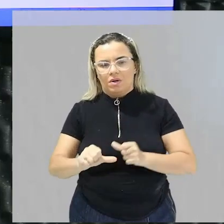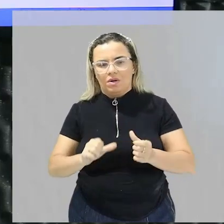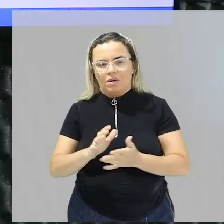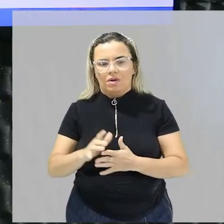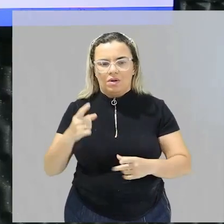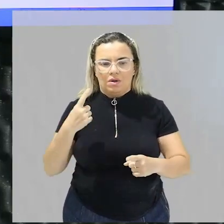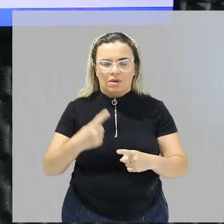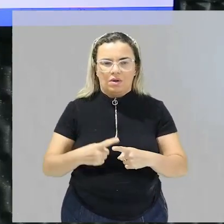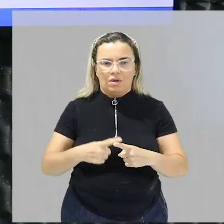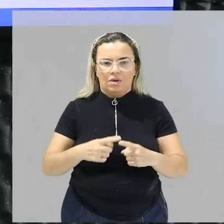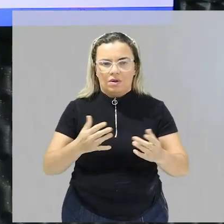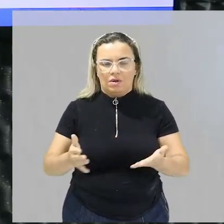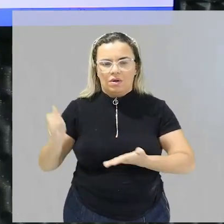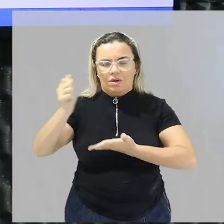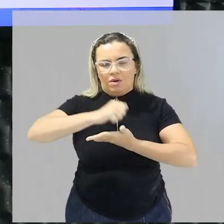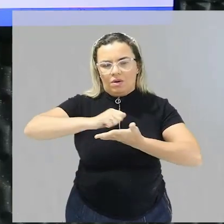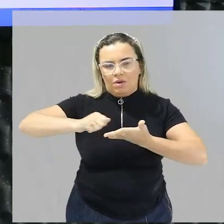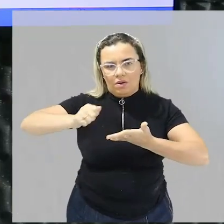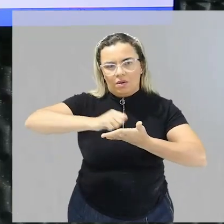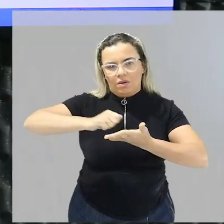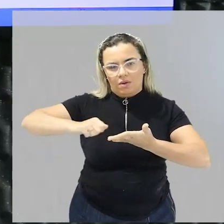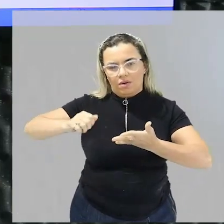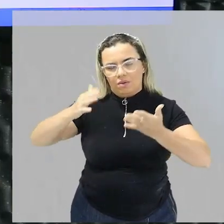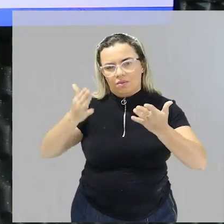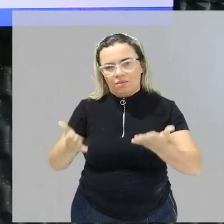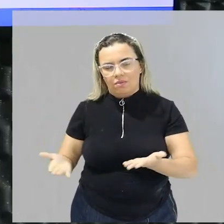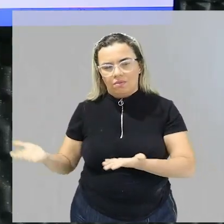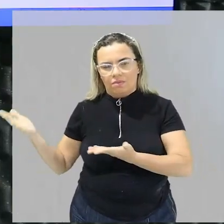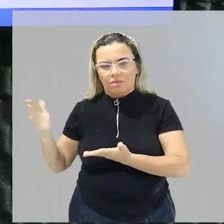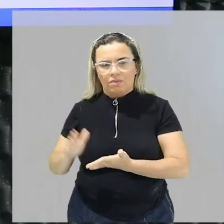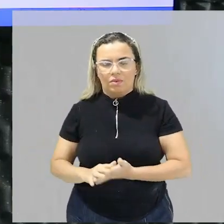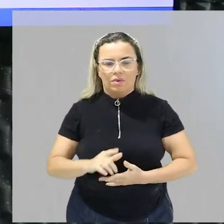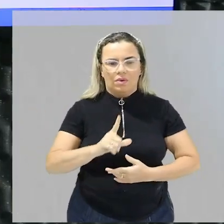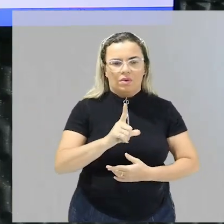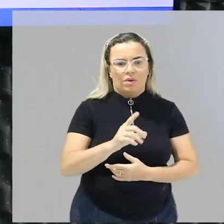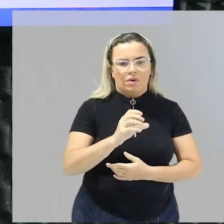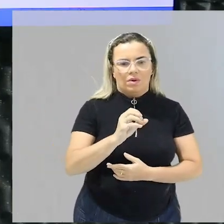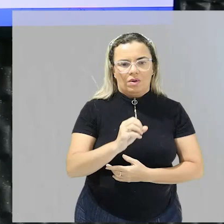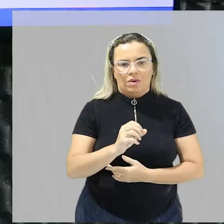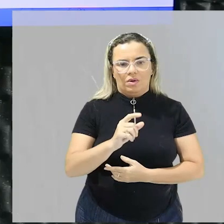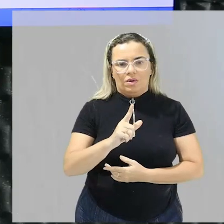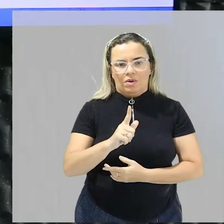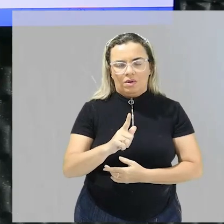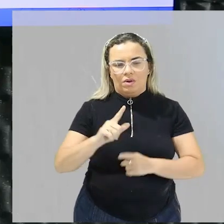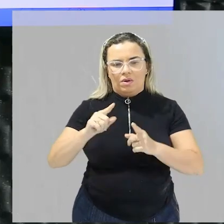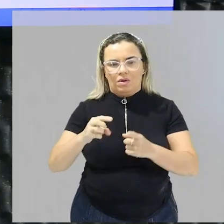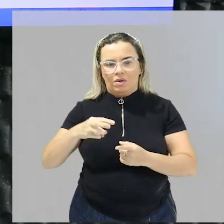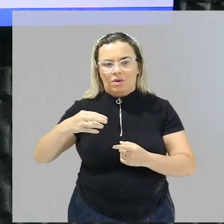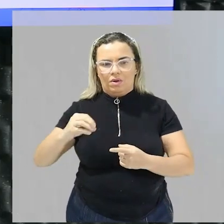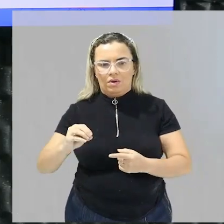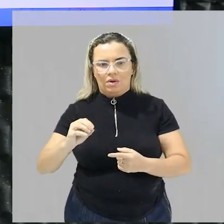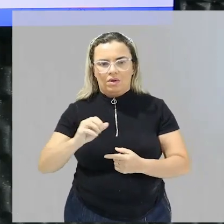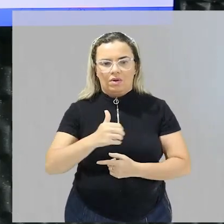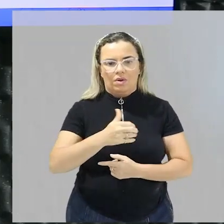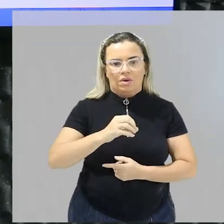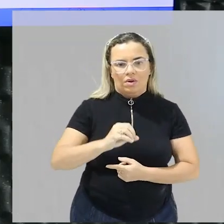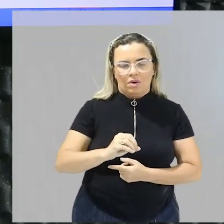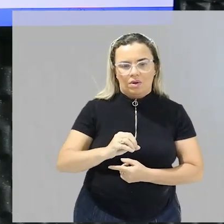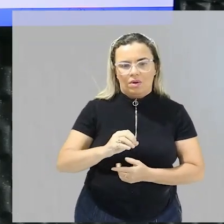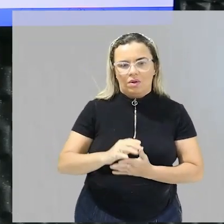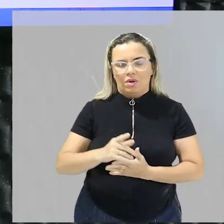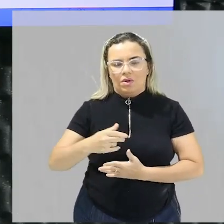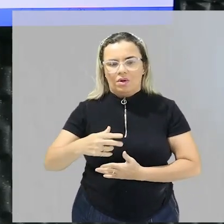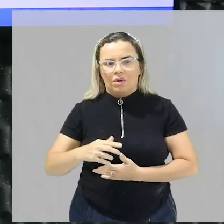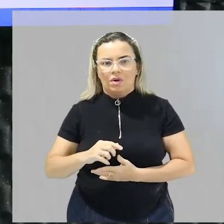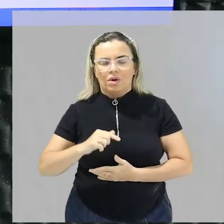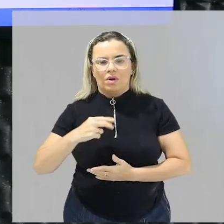quê? Porque pela escrita que está aqui, ó, log de MO na base 10 igual a 27. A